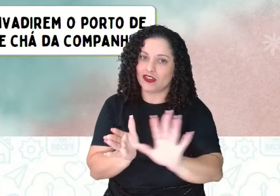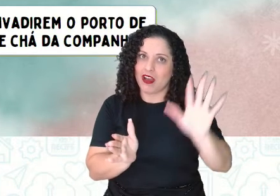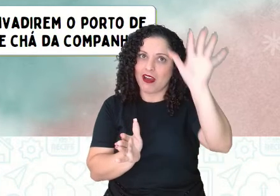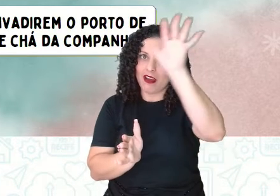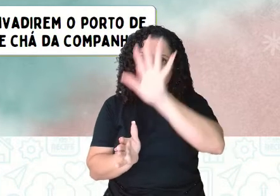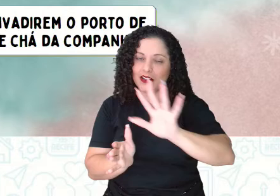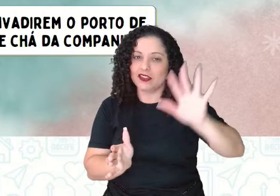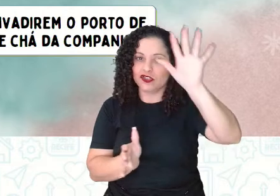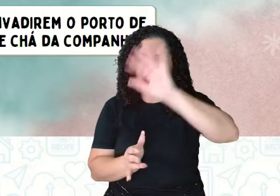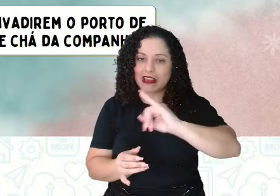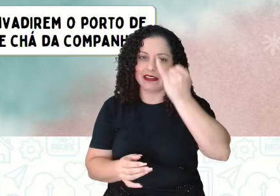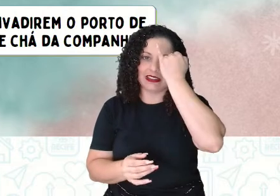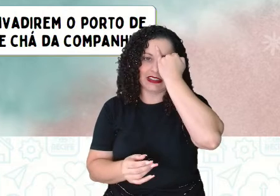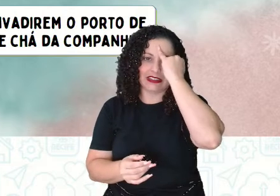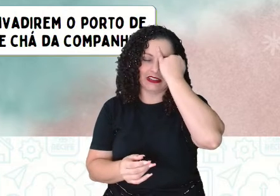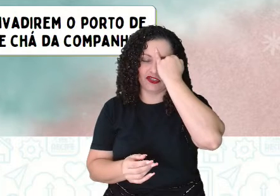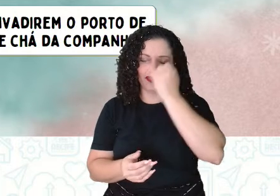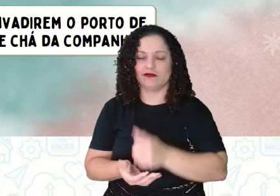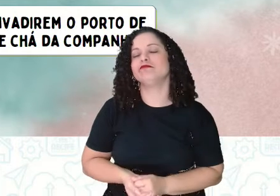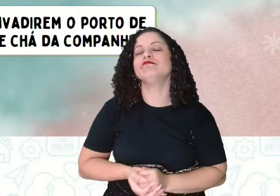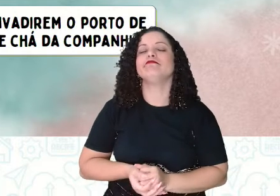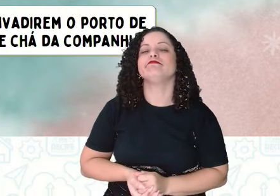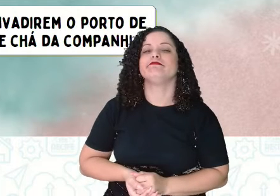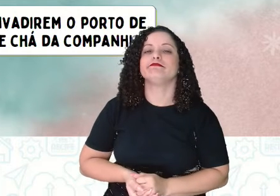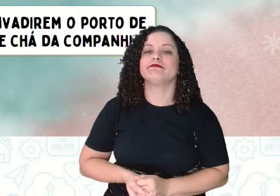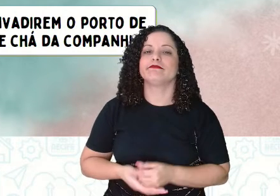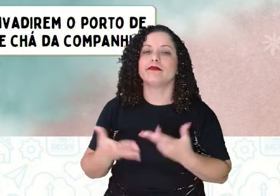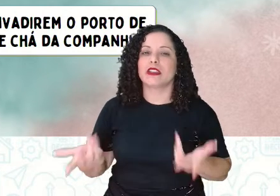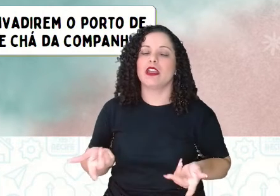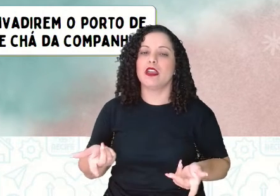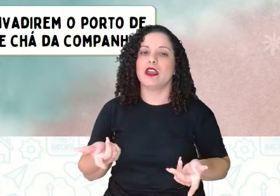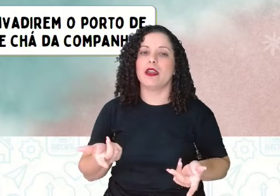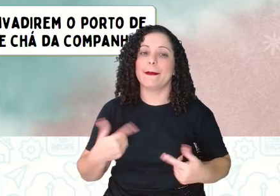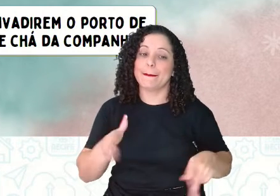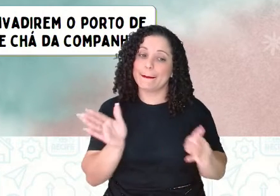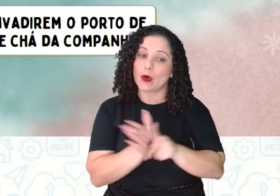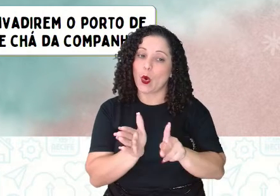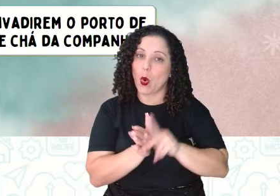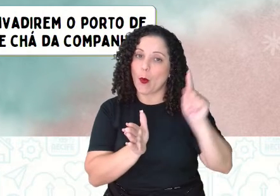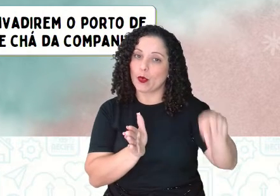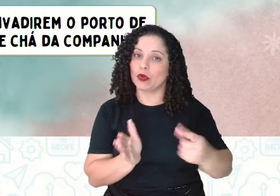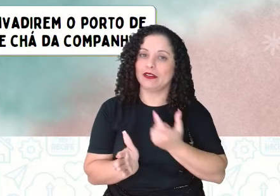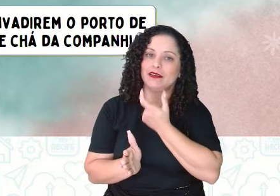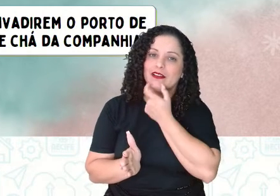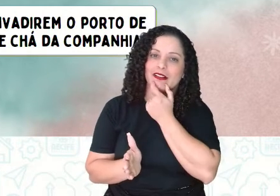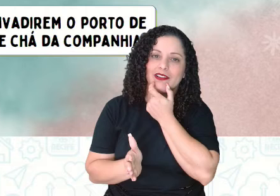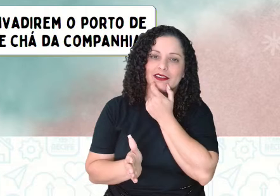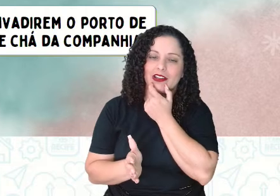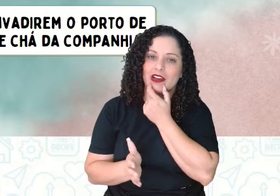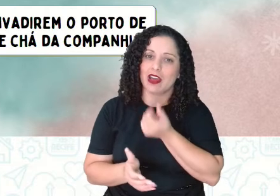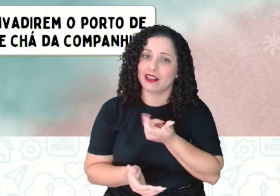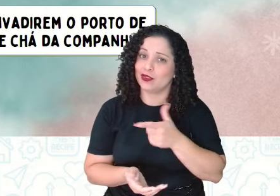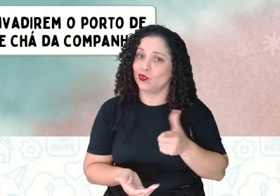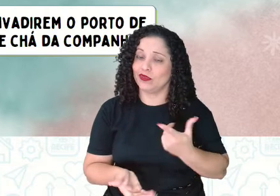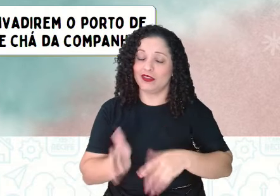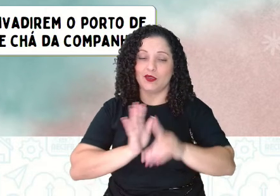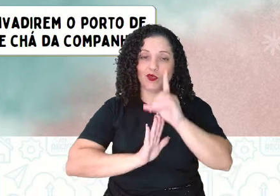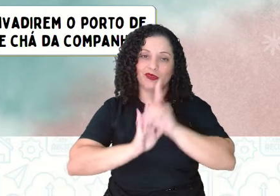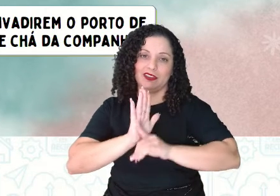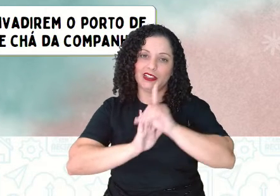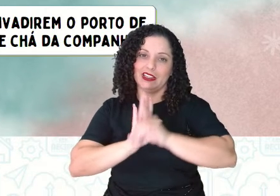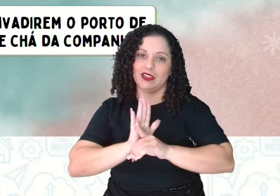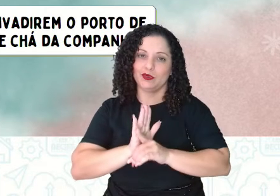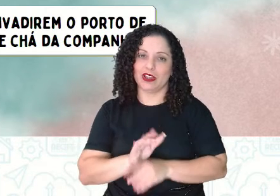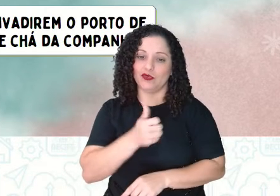Orientais, né? Uma atividade econômica aí da Inglaterra. Então, não tinha mais o direito ali das